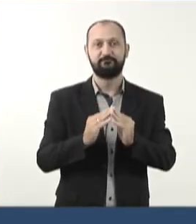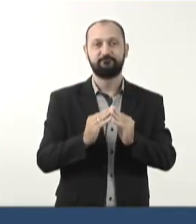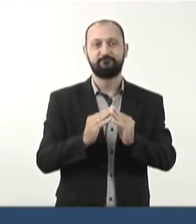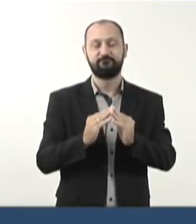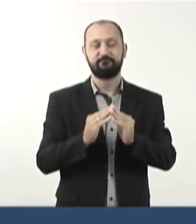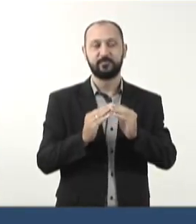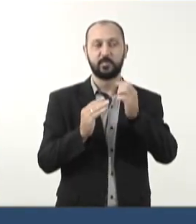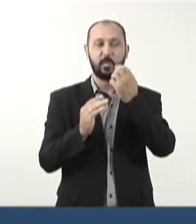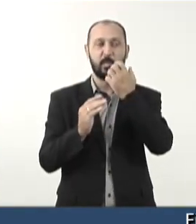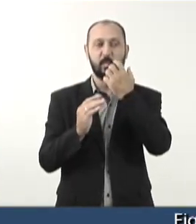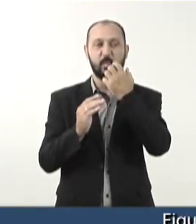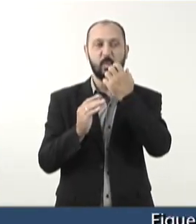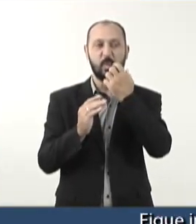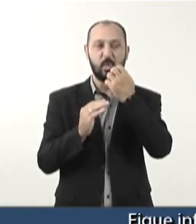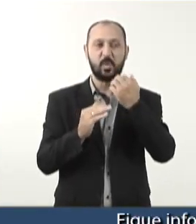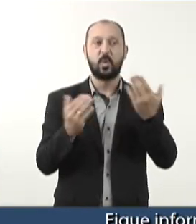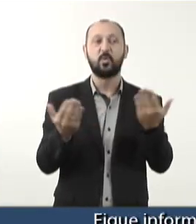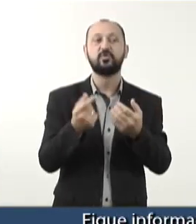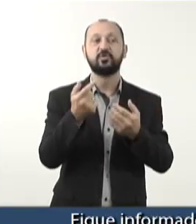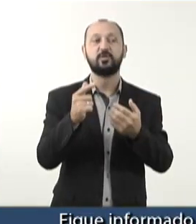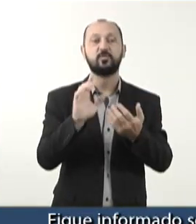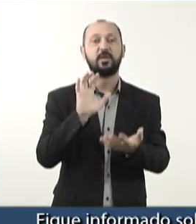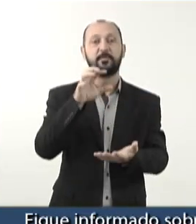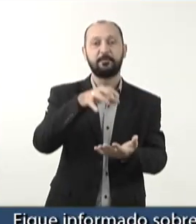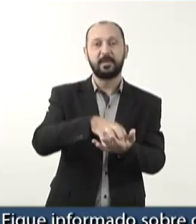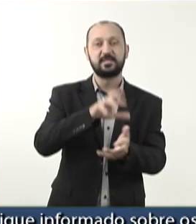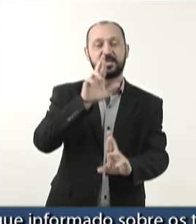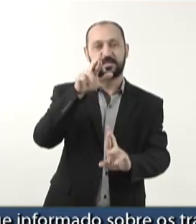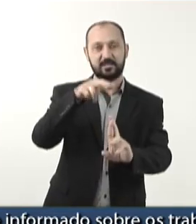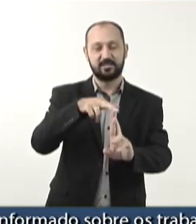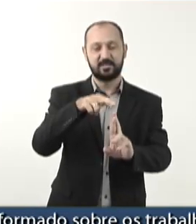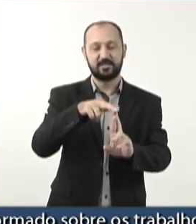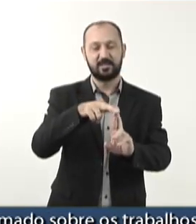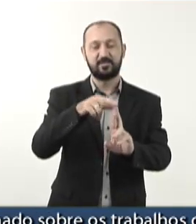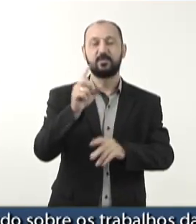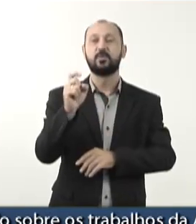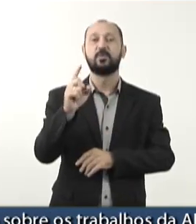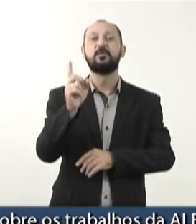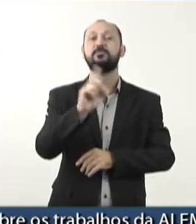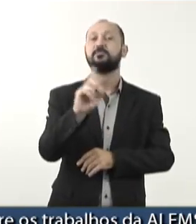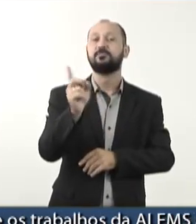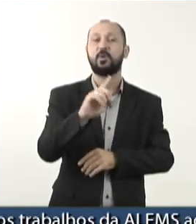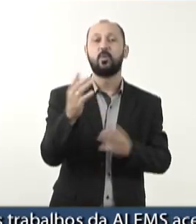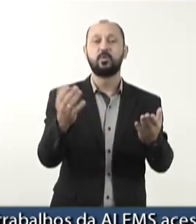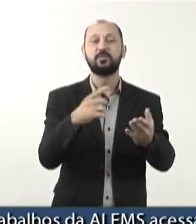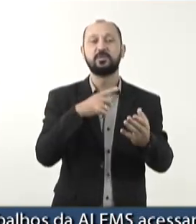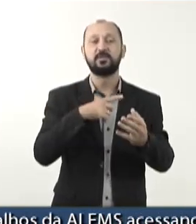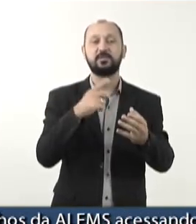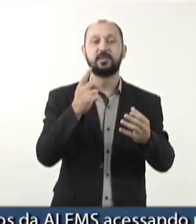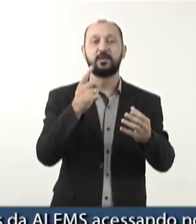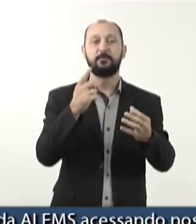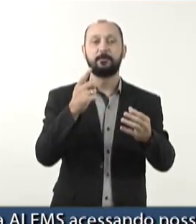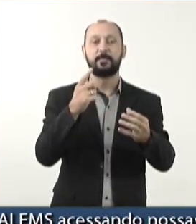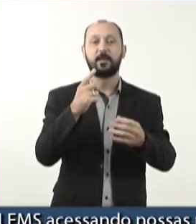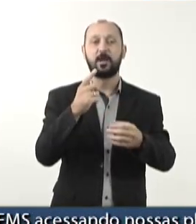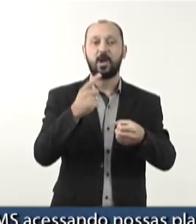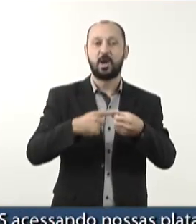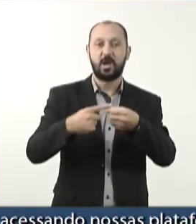que hoje não tem mais reserva indígena em Dourados. Hoje existe uma extensão da cidade de